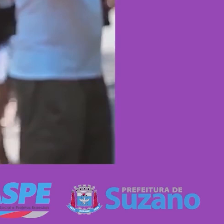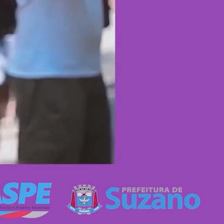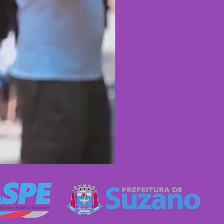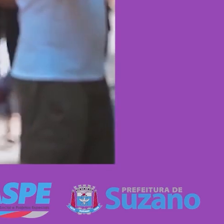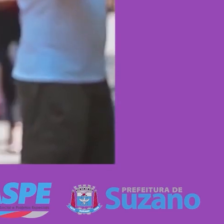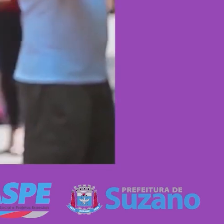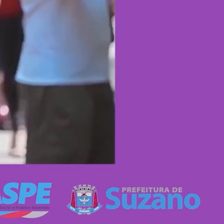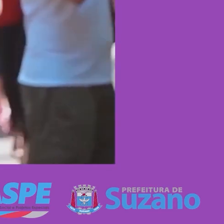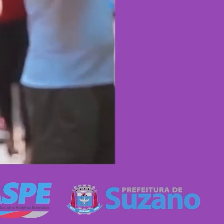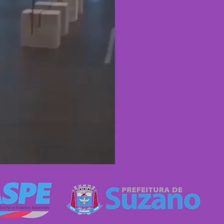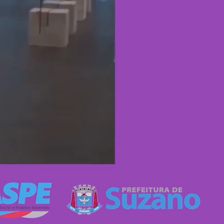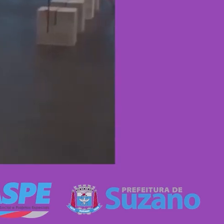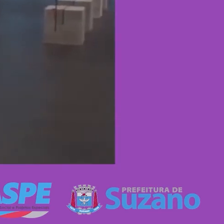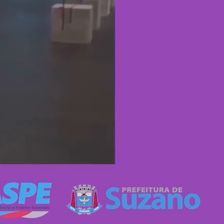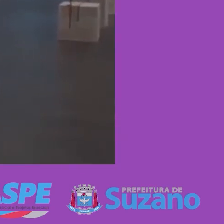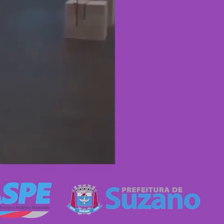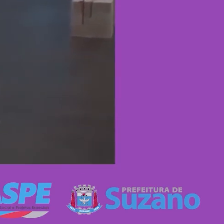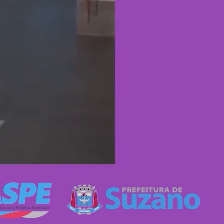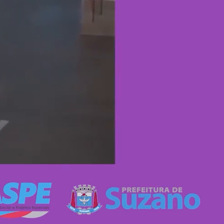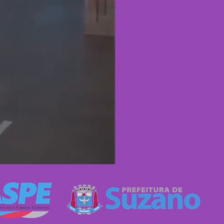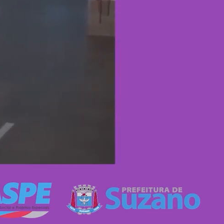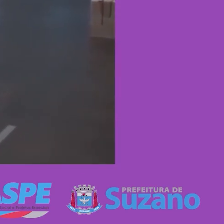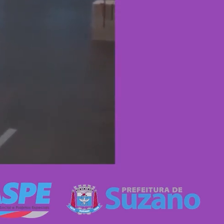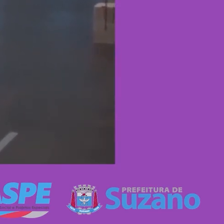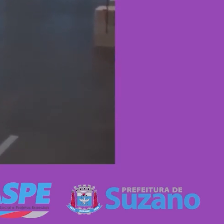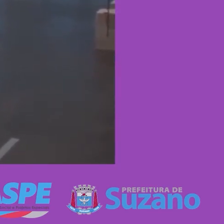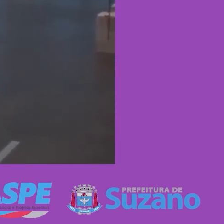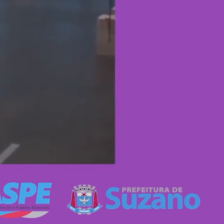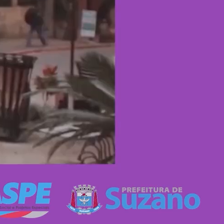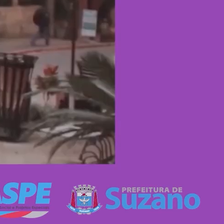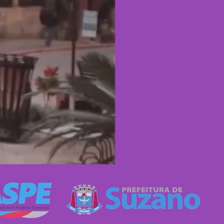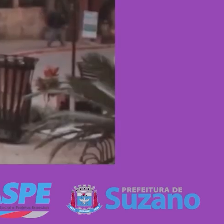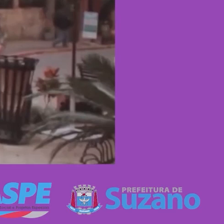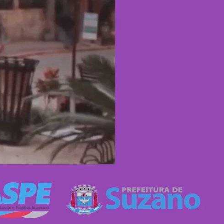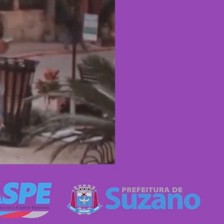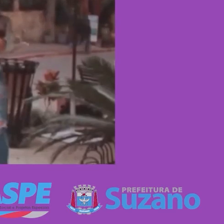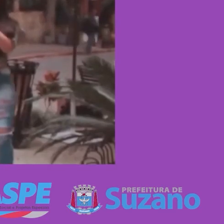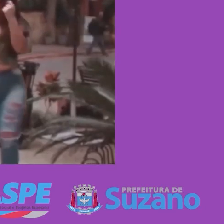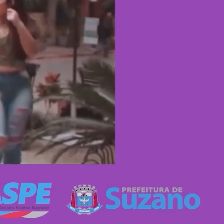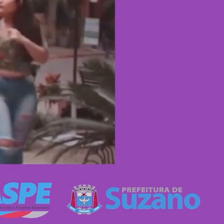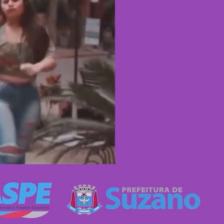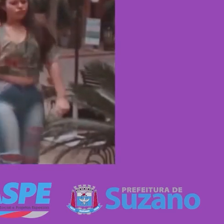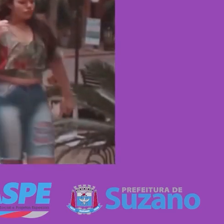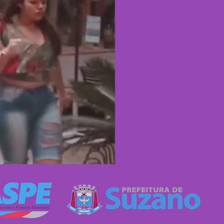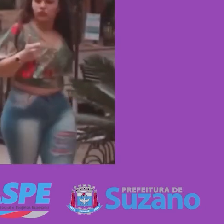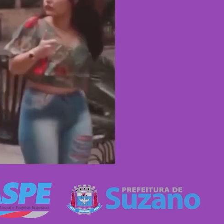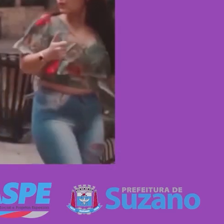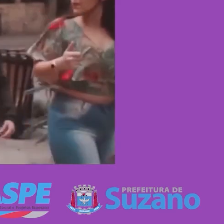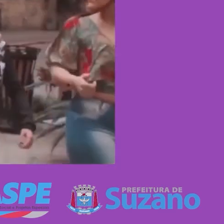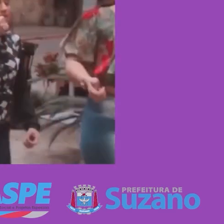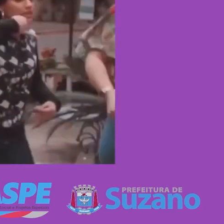Agora queremos o nosso espaço. Temos a nossa identidade e cultura. Mas ainda precisamos conquistar nosso lugar